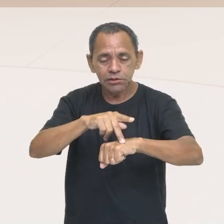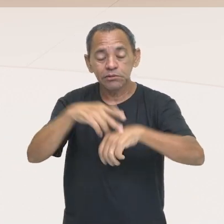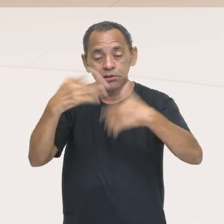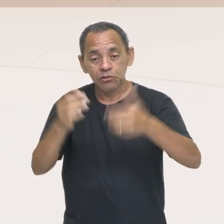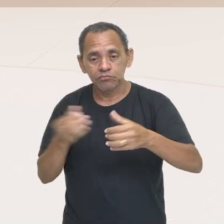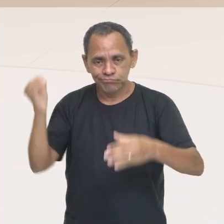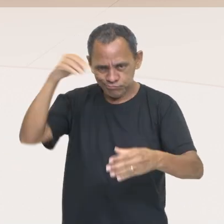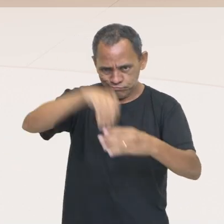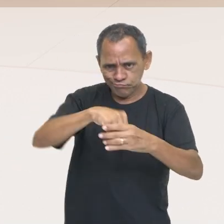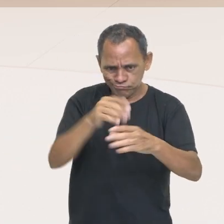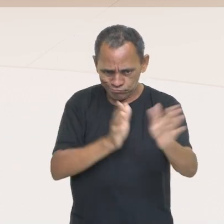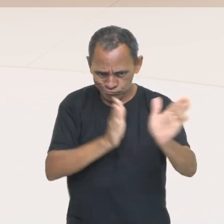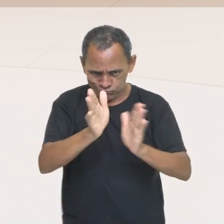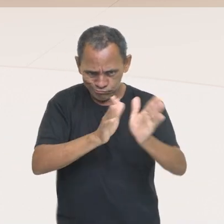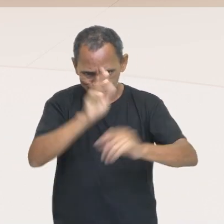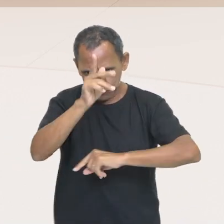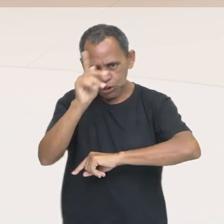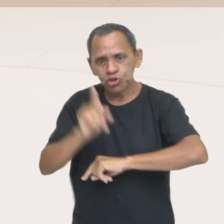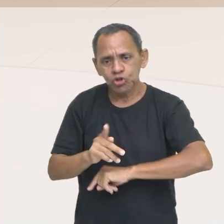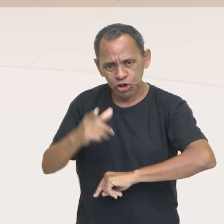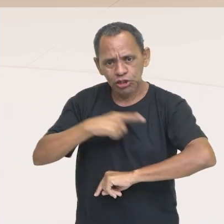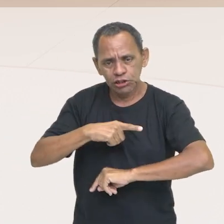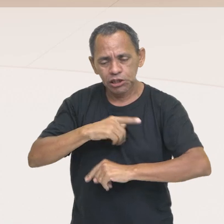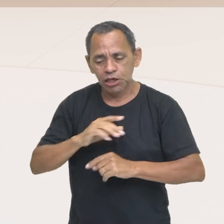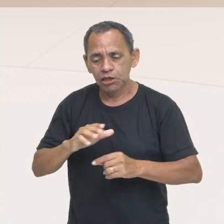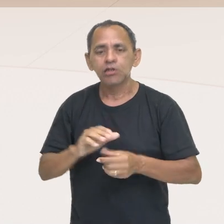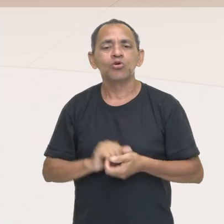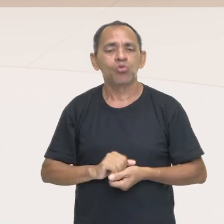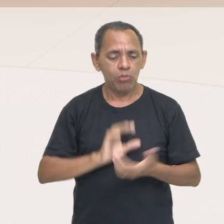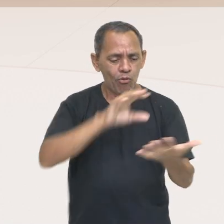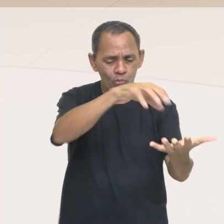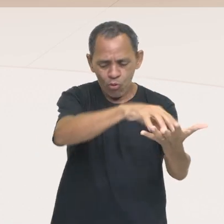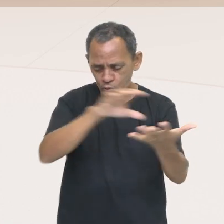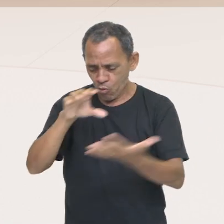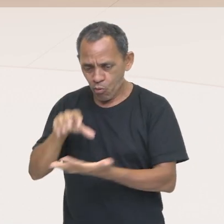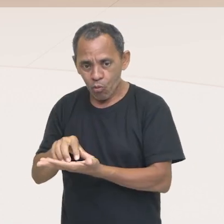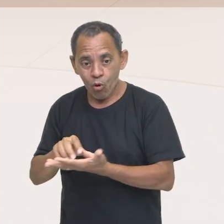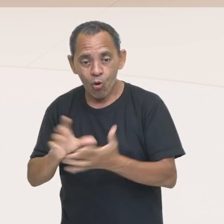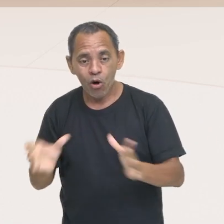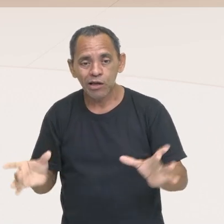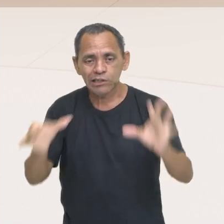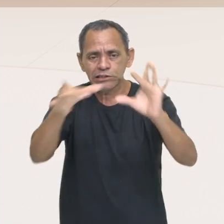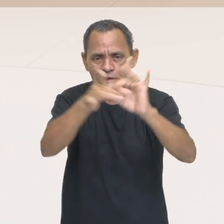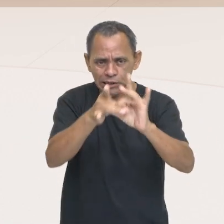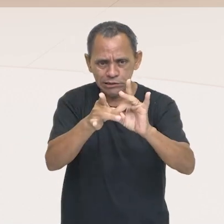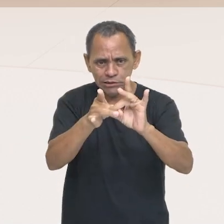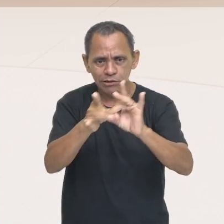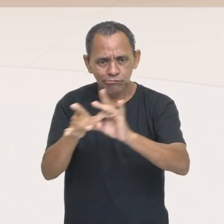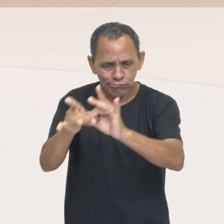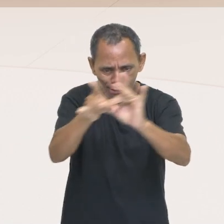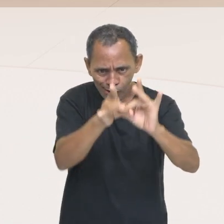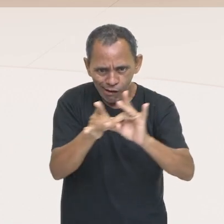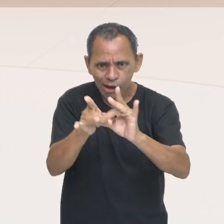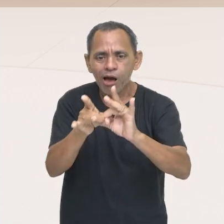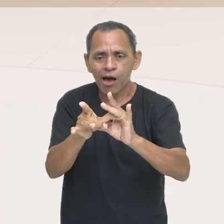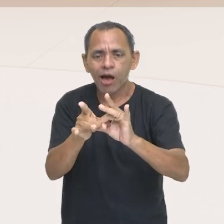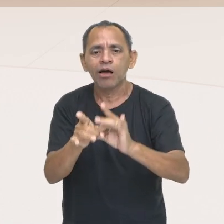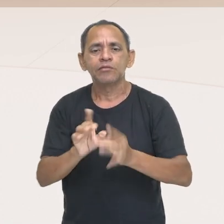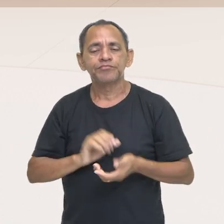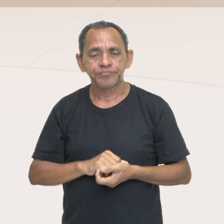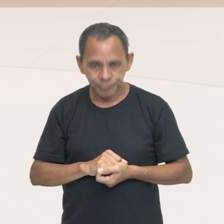histórico, há, né, essa unificação e essa junção e o fortalecimento dos